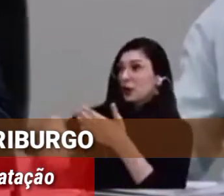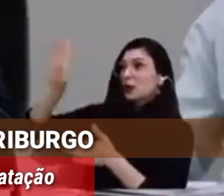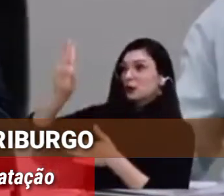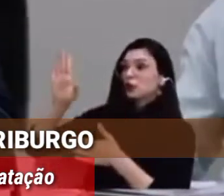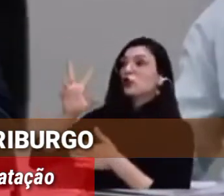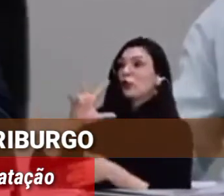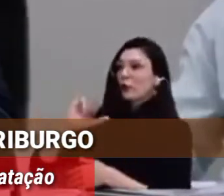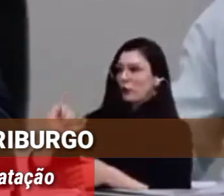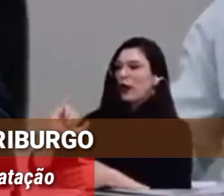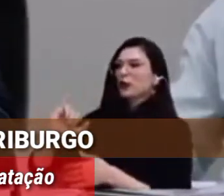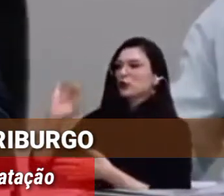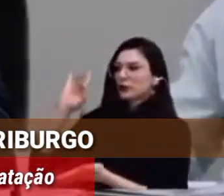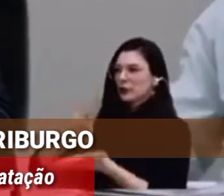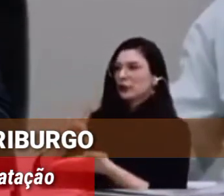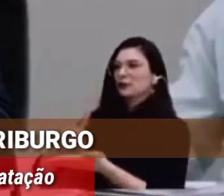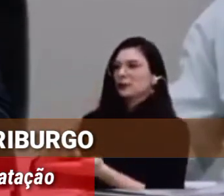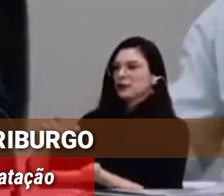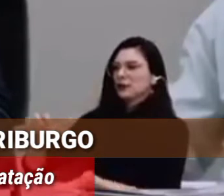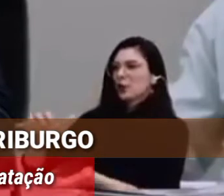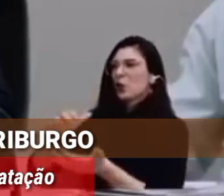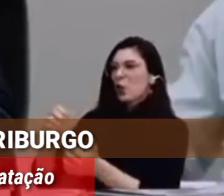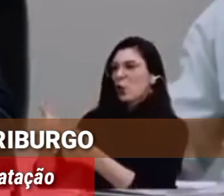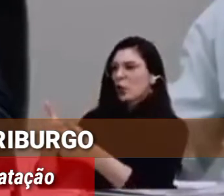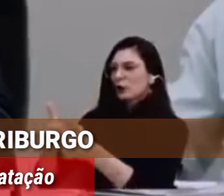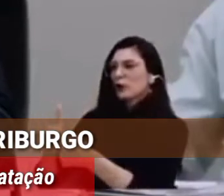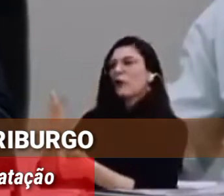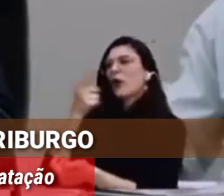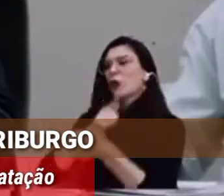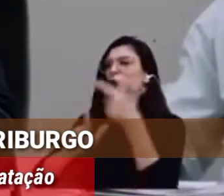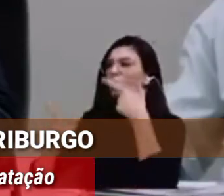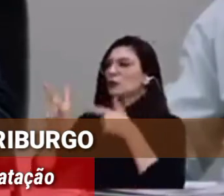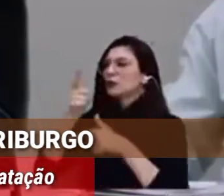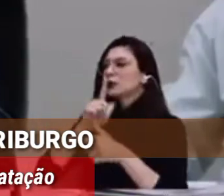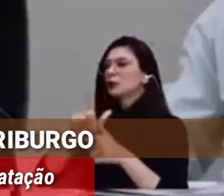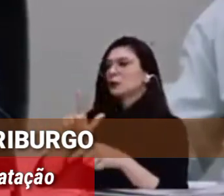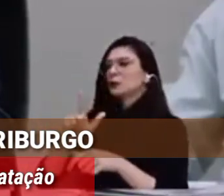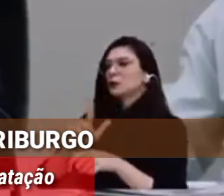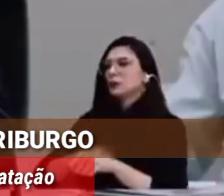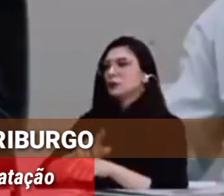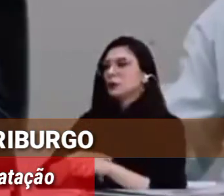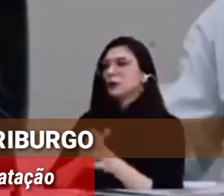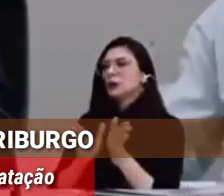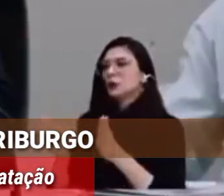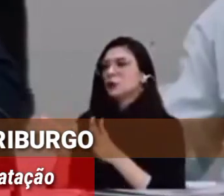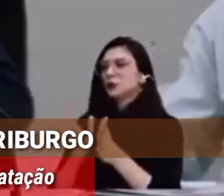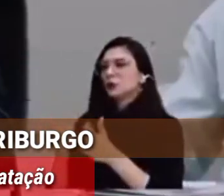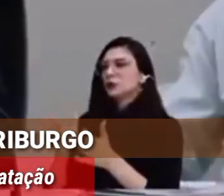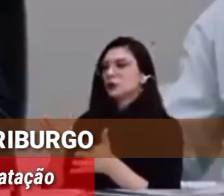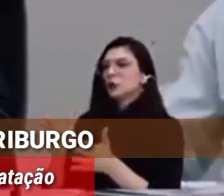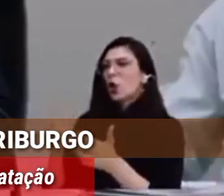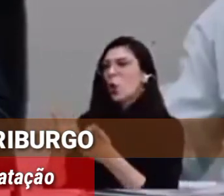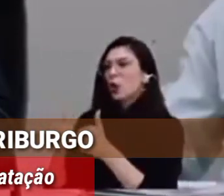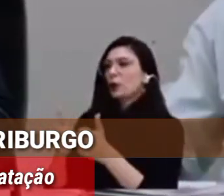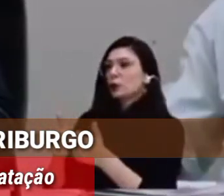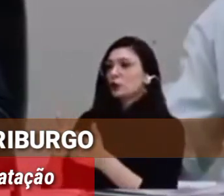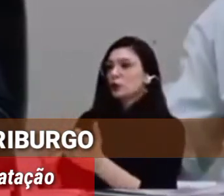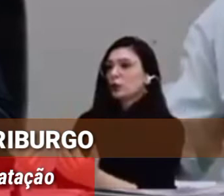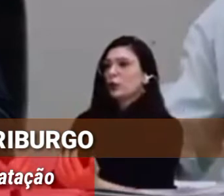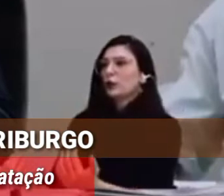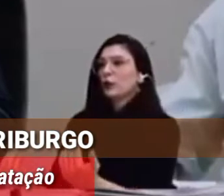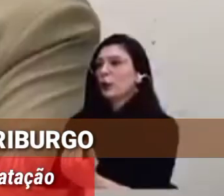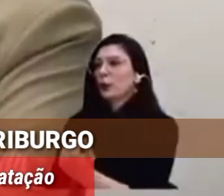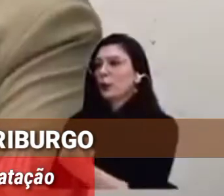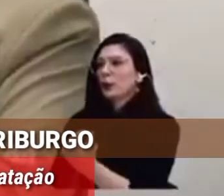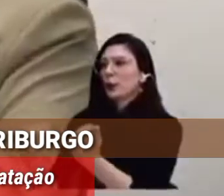de que vai realmente trazer esses ônibus? Vai conseguir, dentro desse prazo, trazer os ônibus para a cidade?